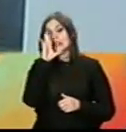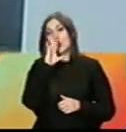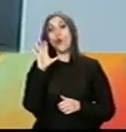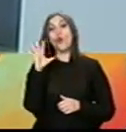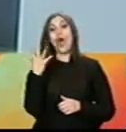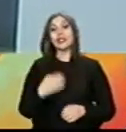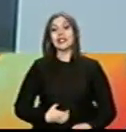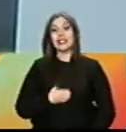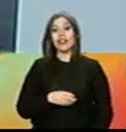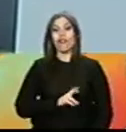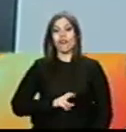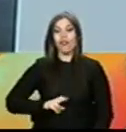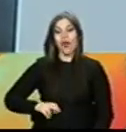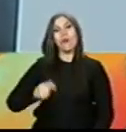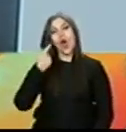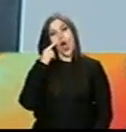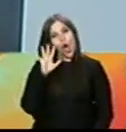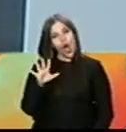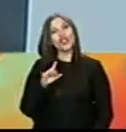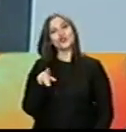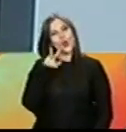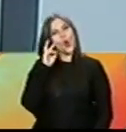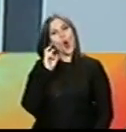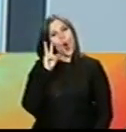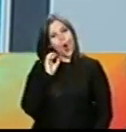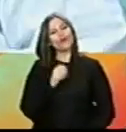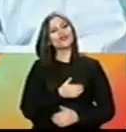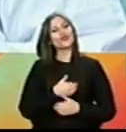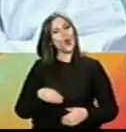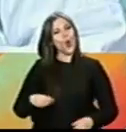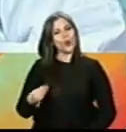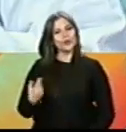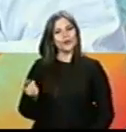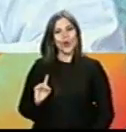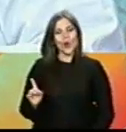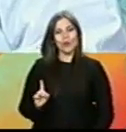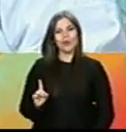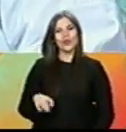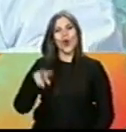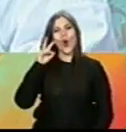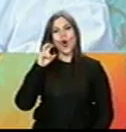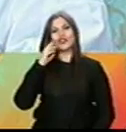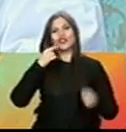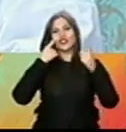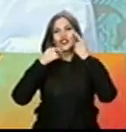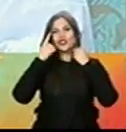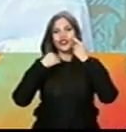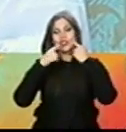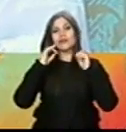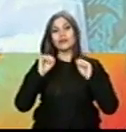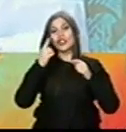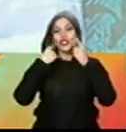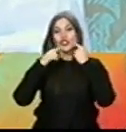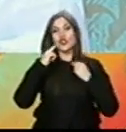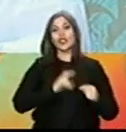tiver fome, vai ver que ela dá por ela. Sem dúvida. Também já deu por isso e ouve-se o choro, não é? Sim. E choro de fome é